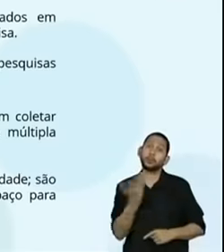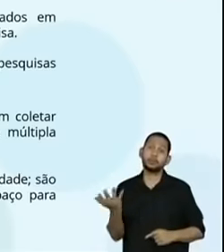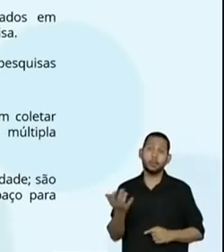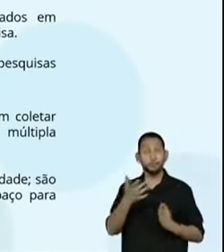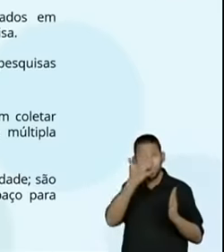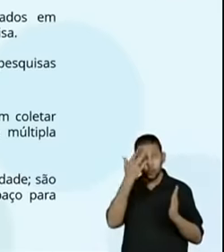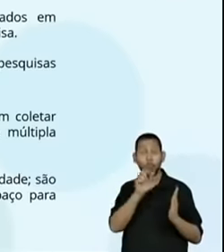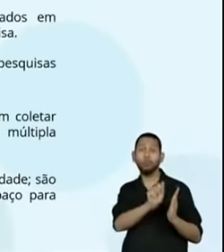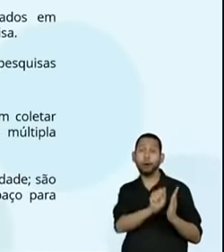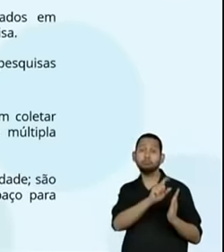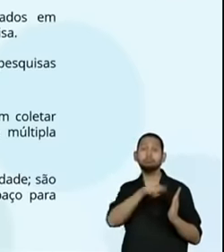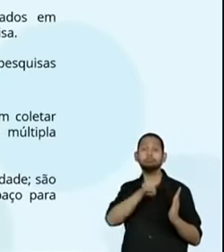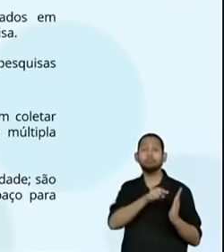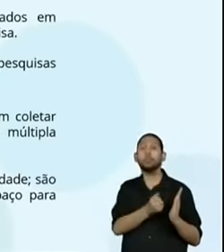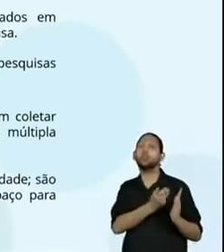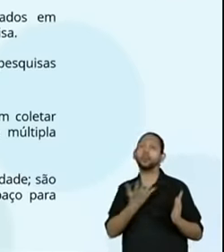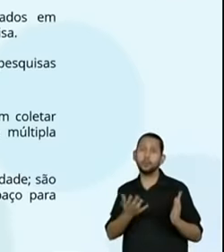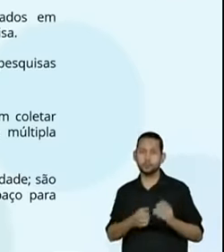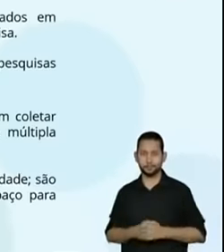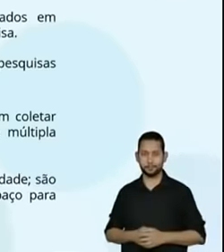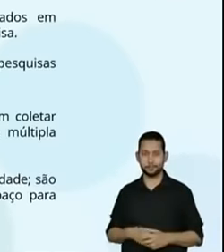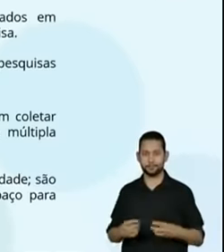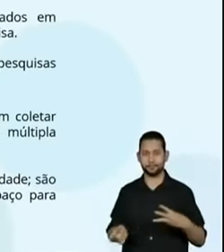quantitativo. Existe também a pesquisa